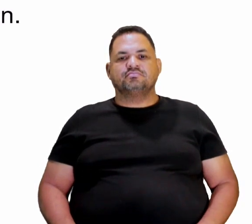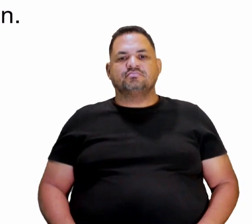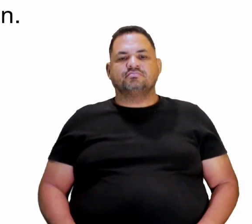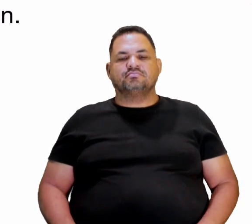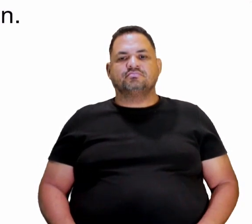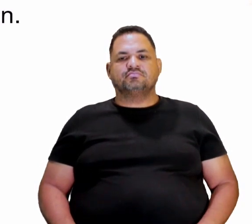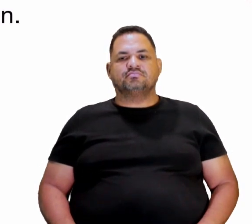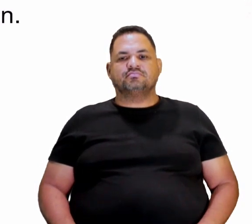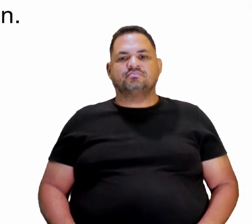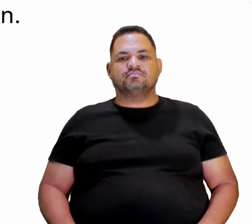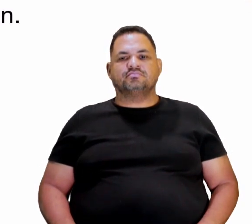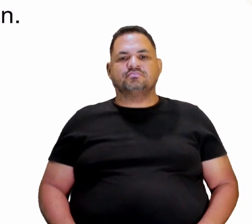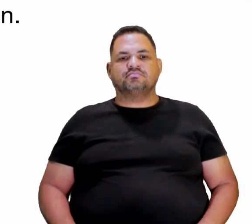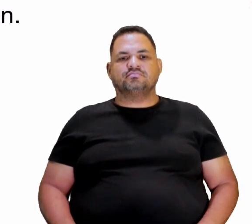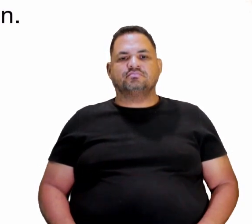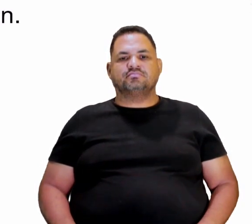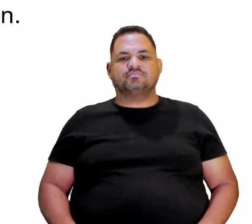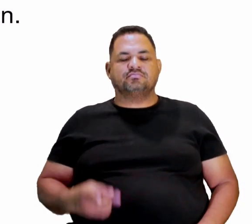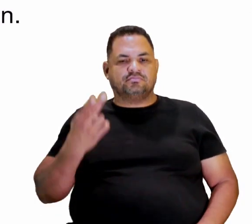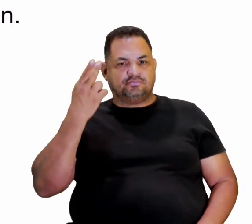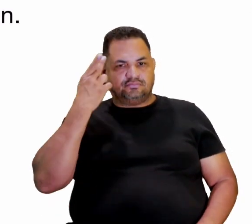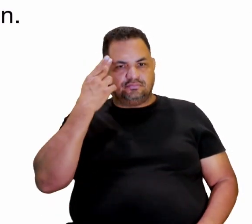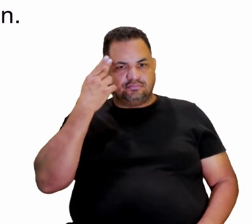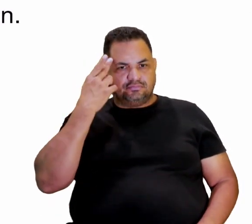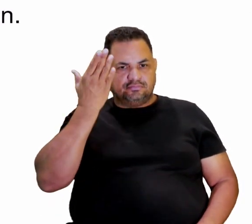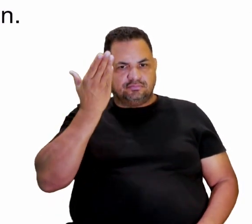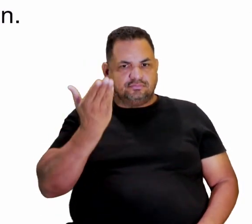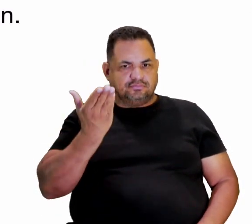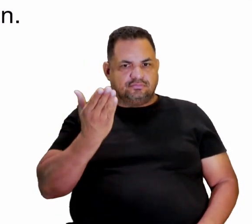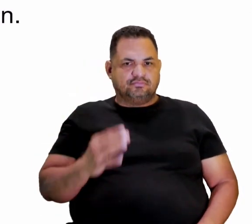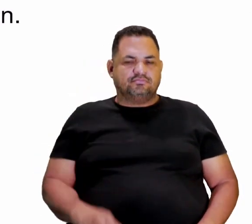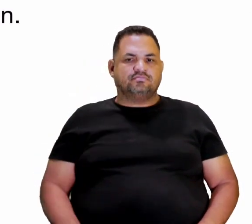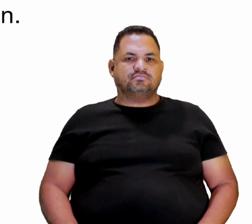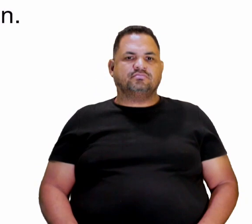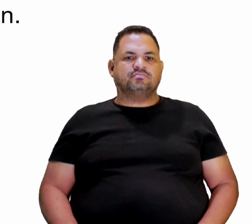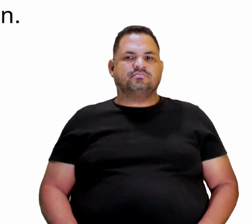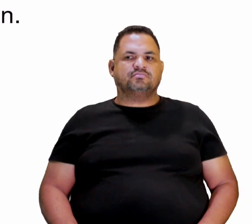usually travel on vacation. Eu geralmente